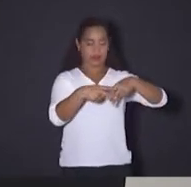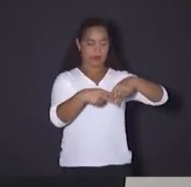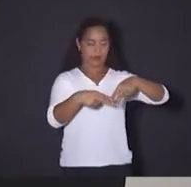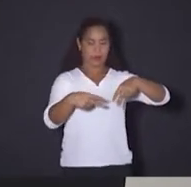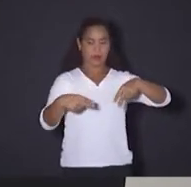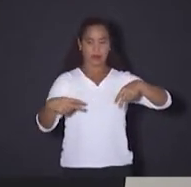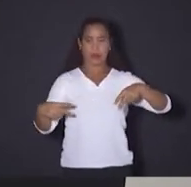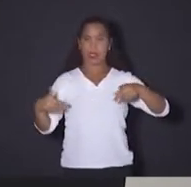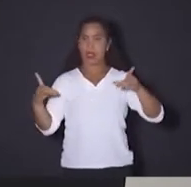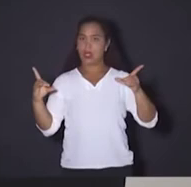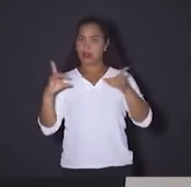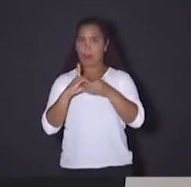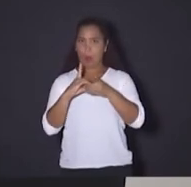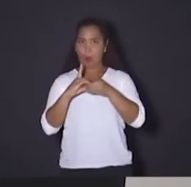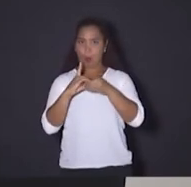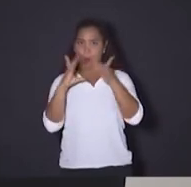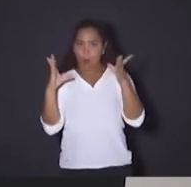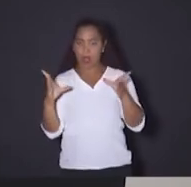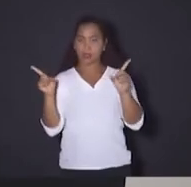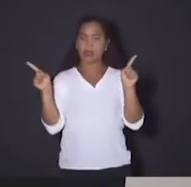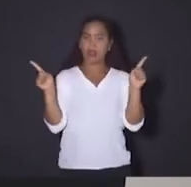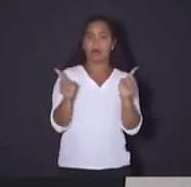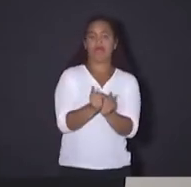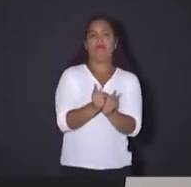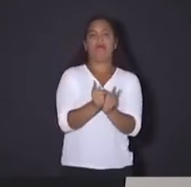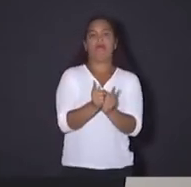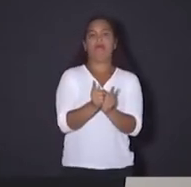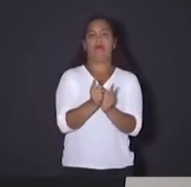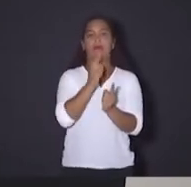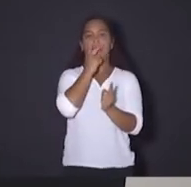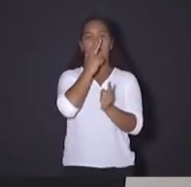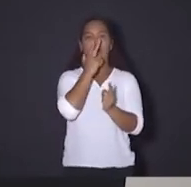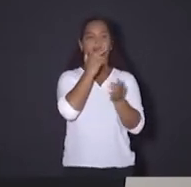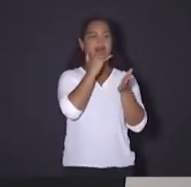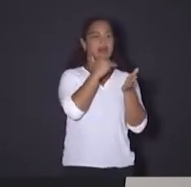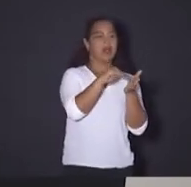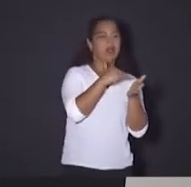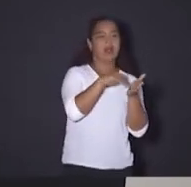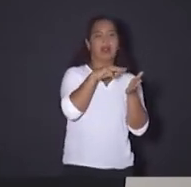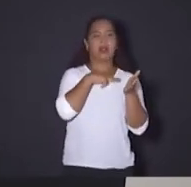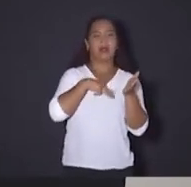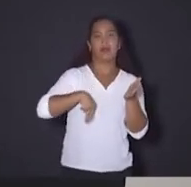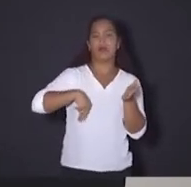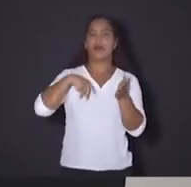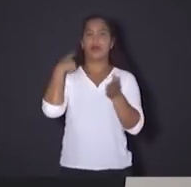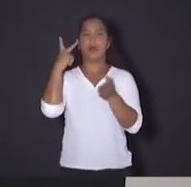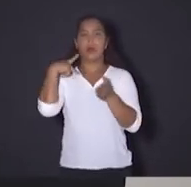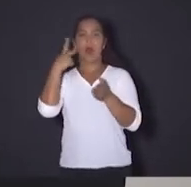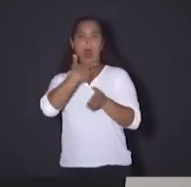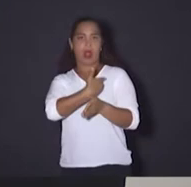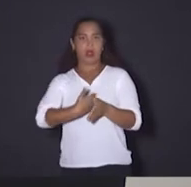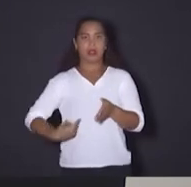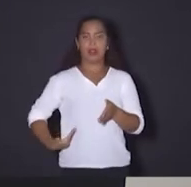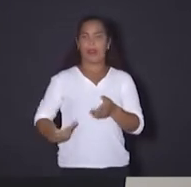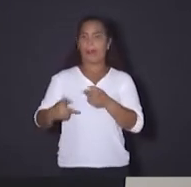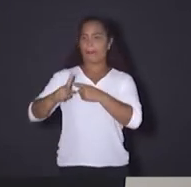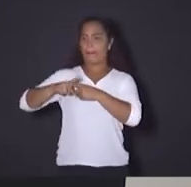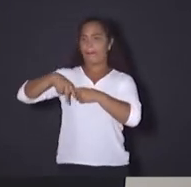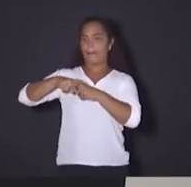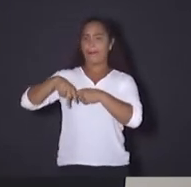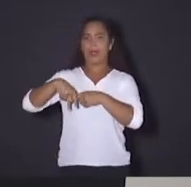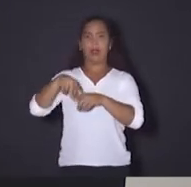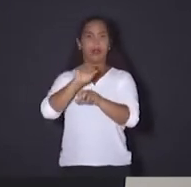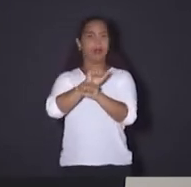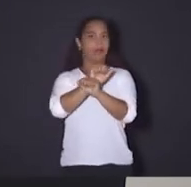democracia não parece óbvio que são necessários secretarias ministérios políticas públicas de reparação no parece